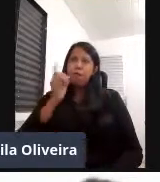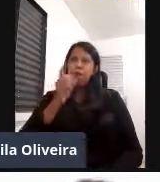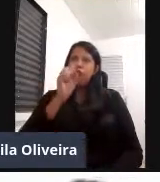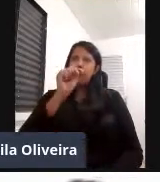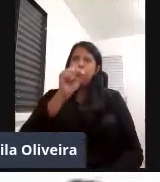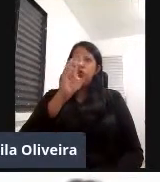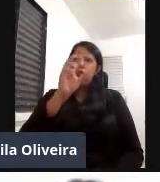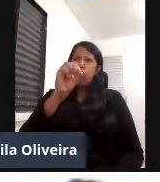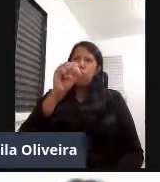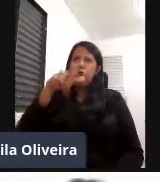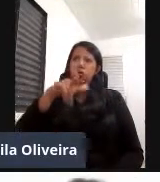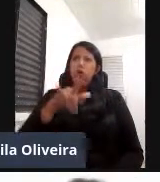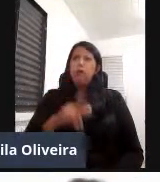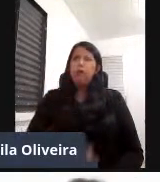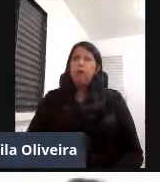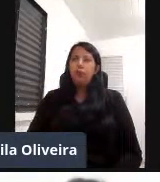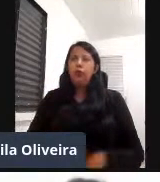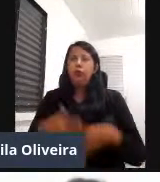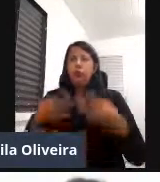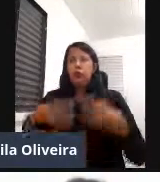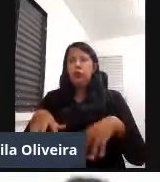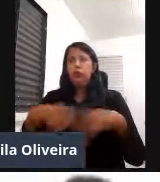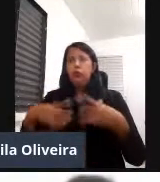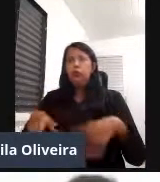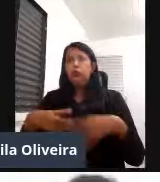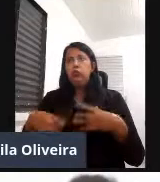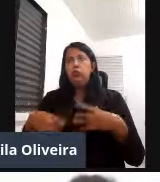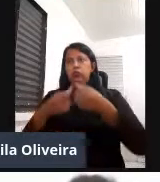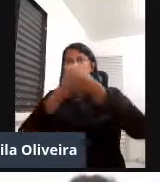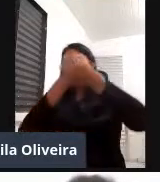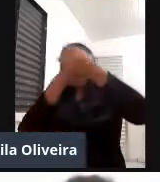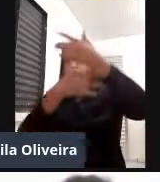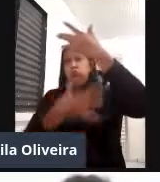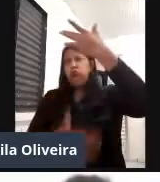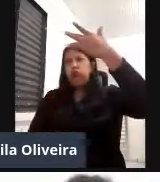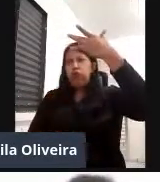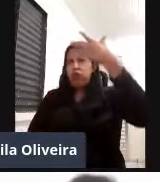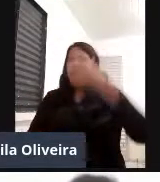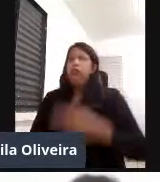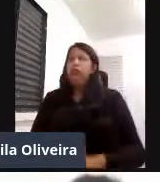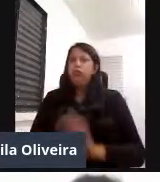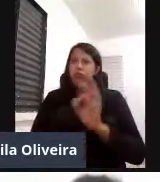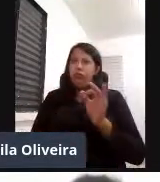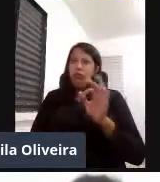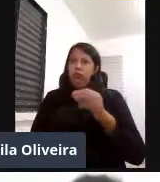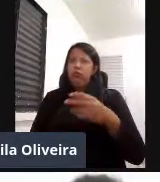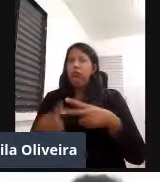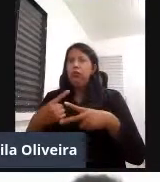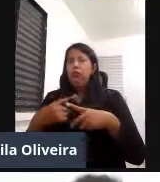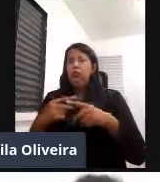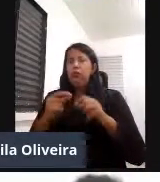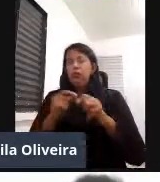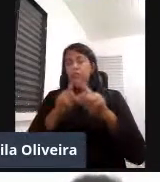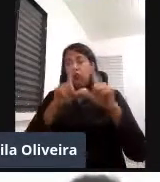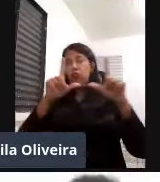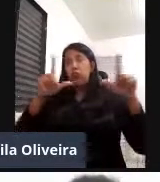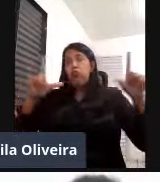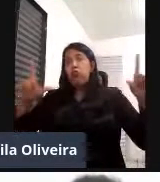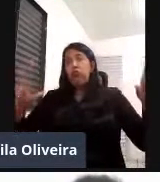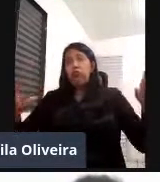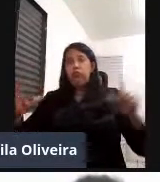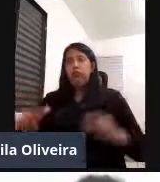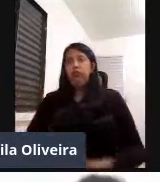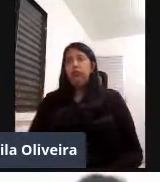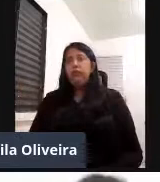Sim. Vou mostrar aqui mais pertinho para vocês. Eu tô dando zoom, tá, gente? Então, por isso que às vezes tá um